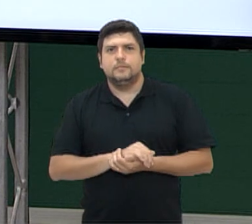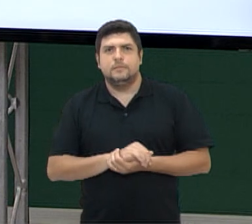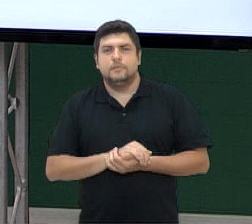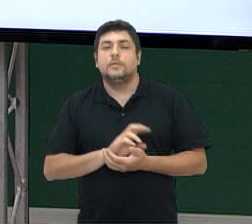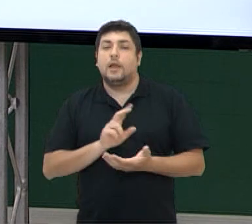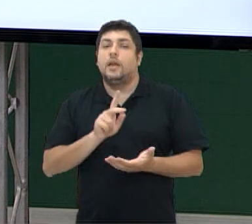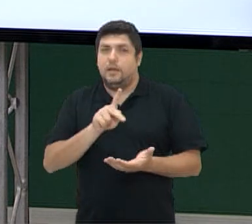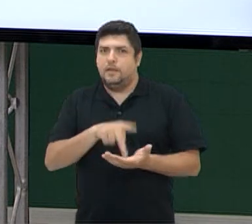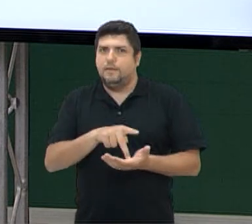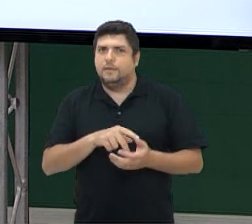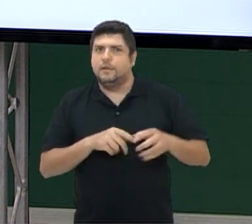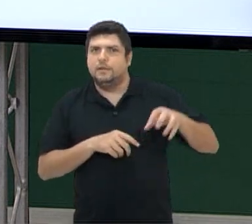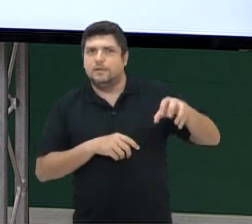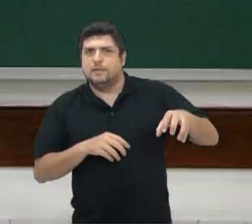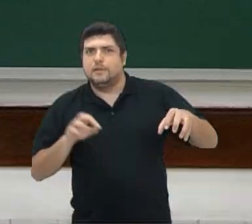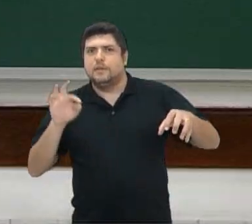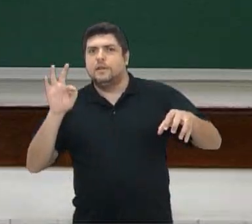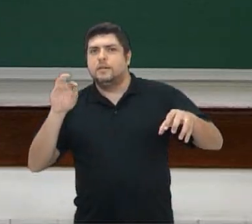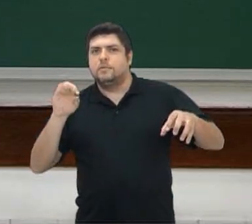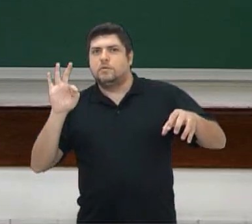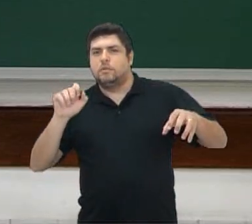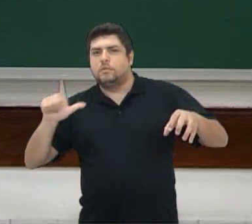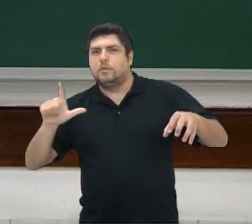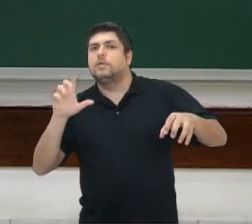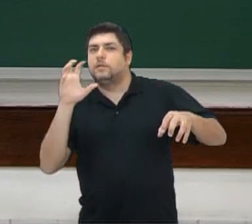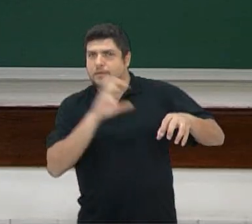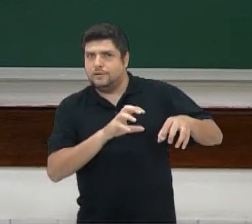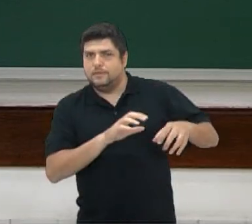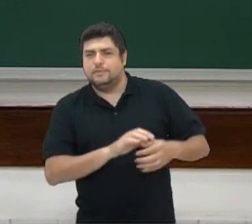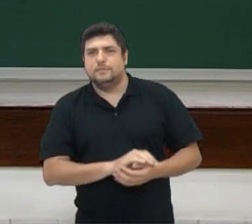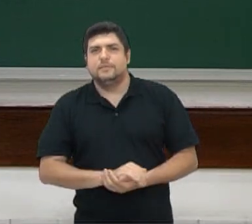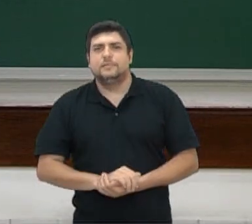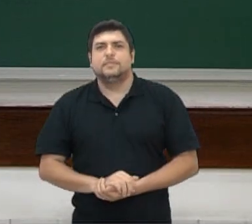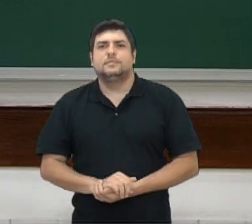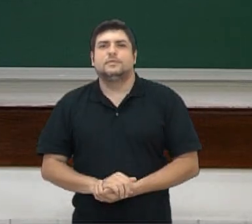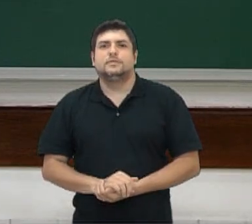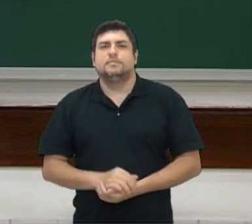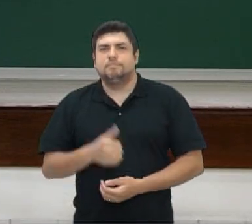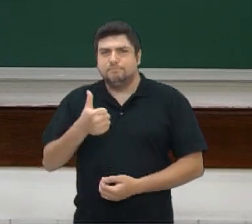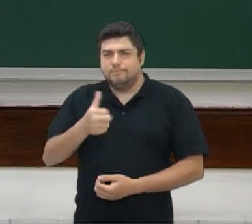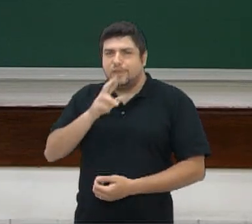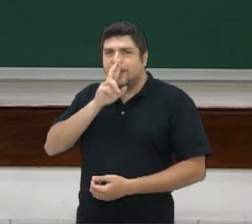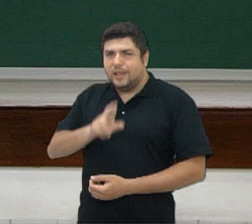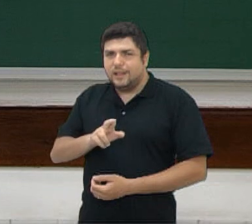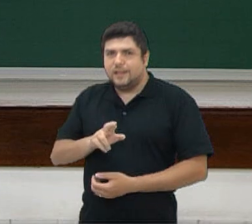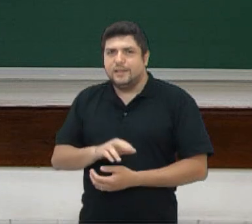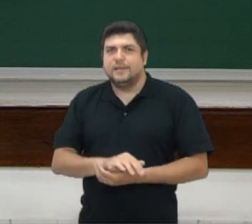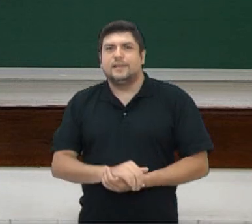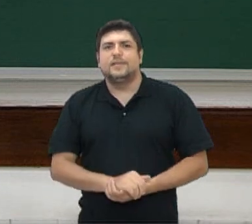da instituição totalizante. Maravilha? Vamos responder, então?